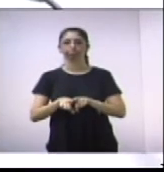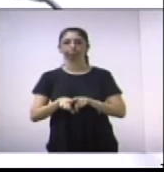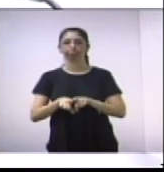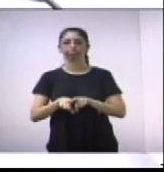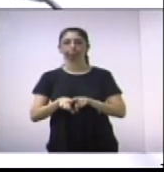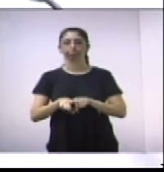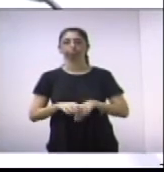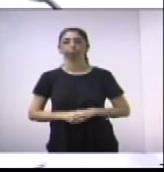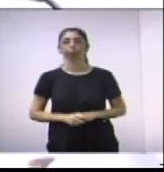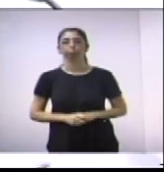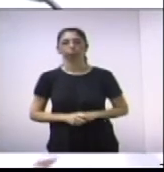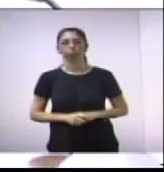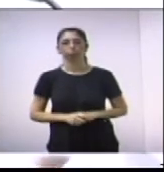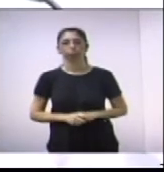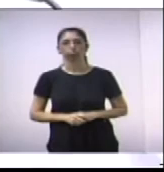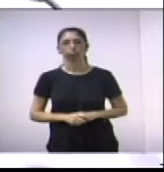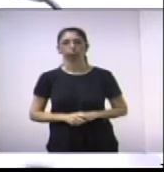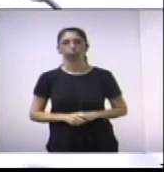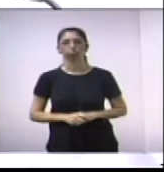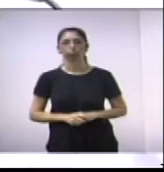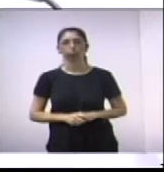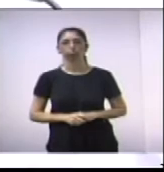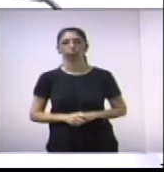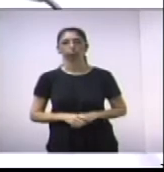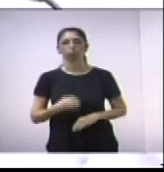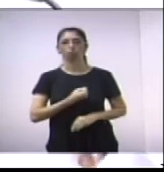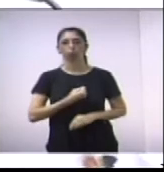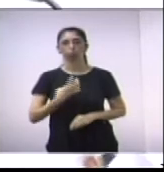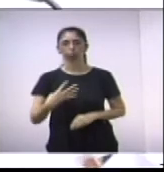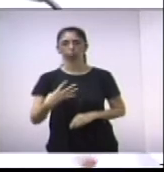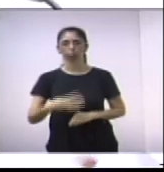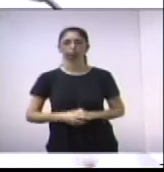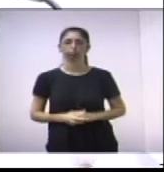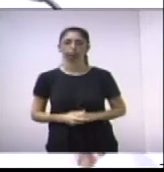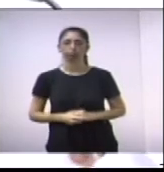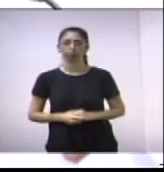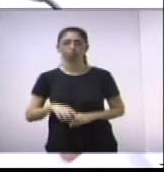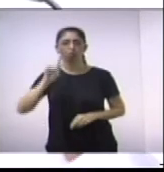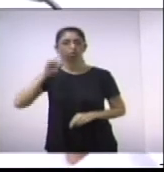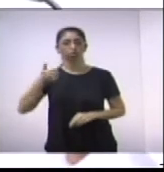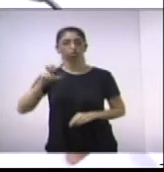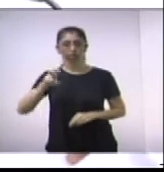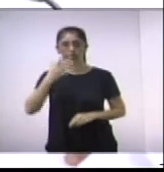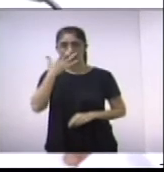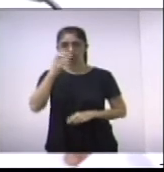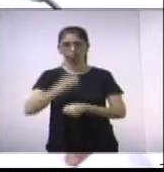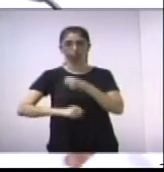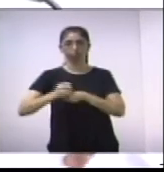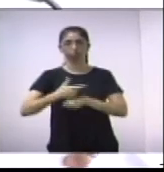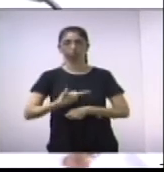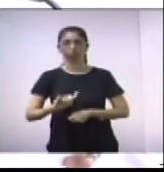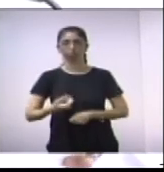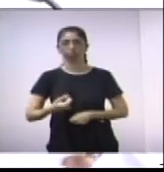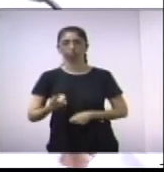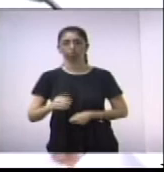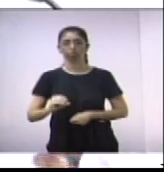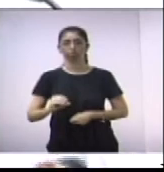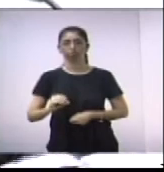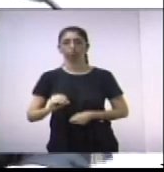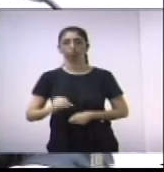Item I.I. Quarto. 4. No dia 15 de fevereiro de 2010, nos seguintes